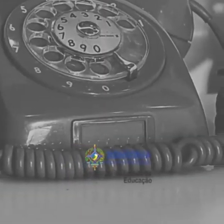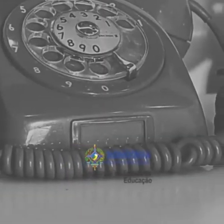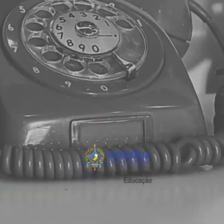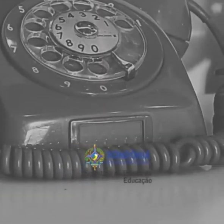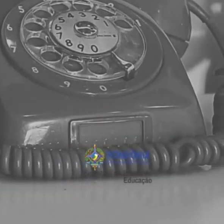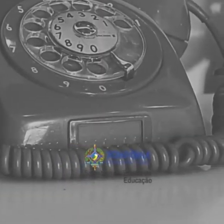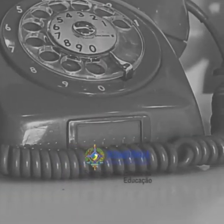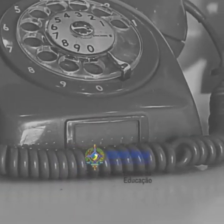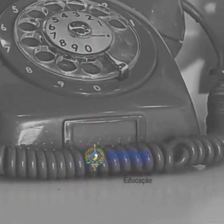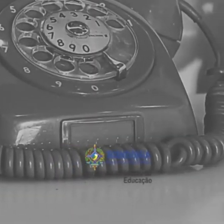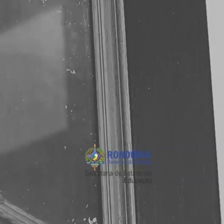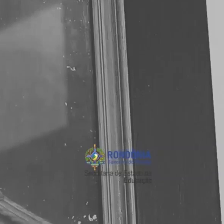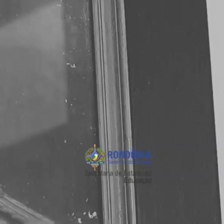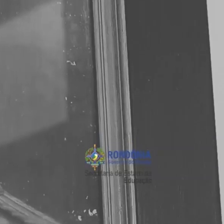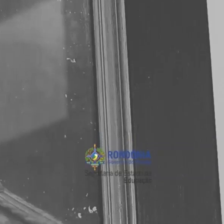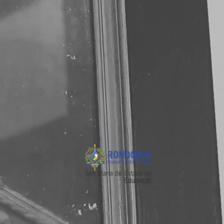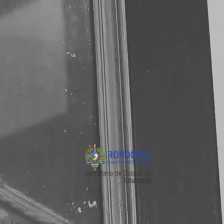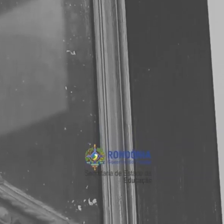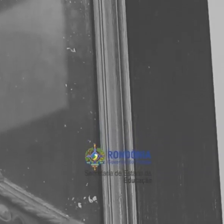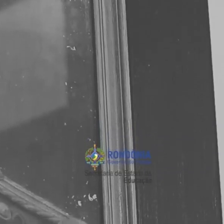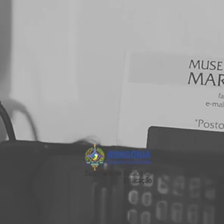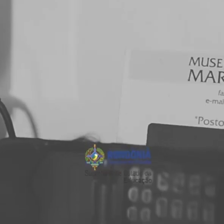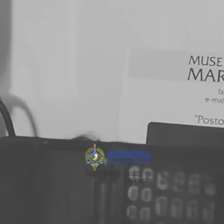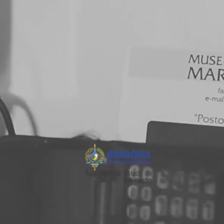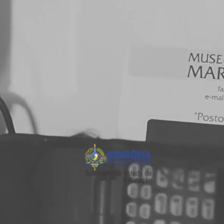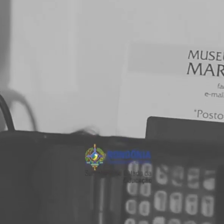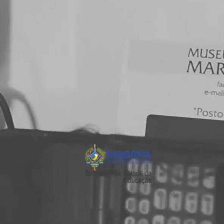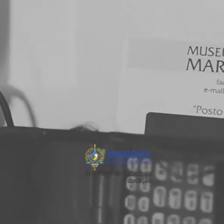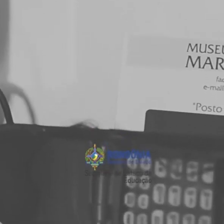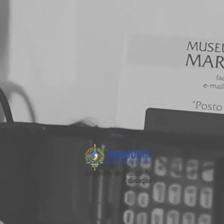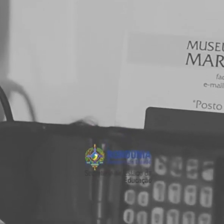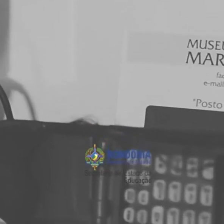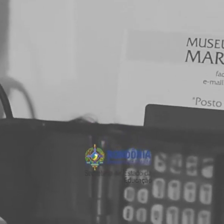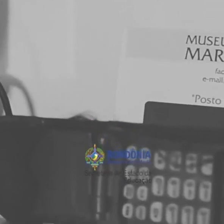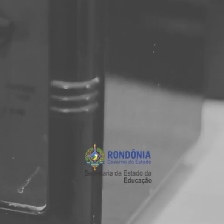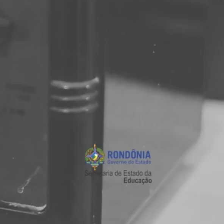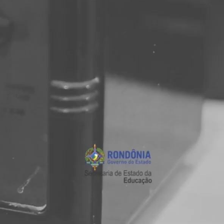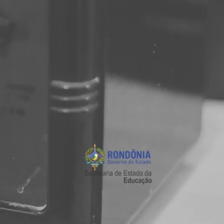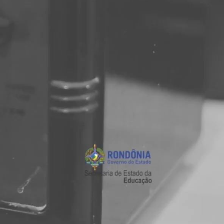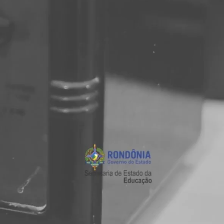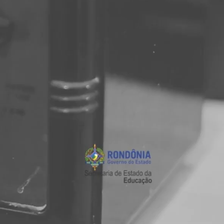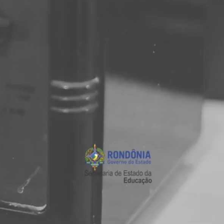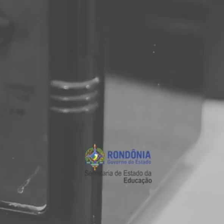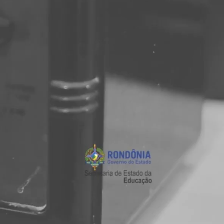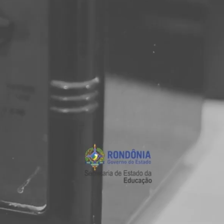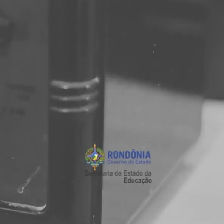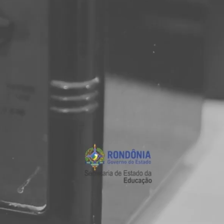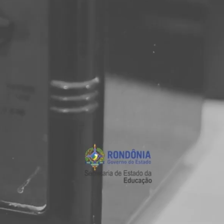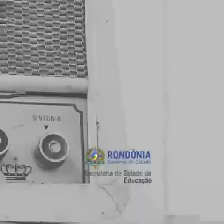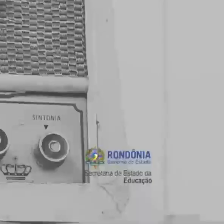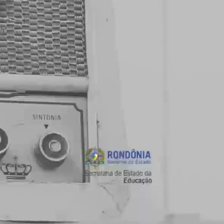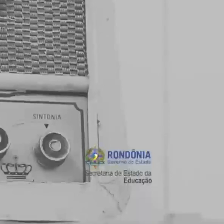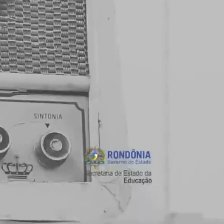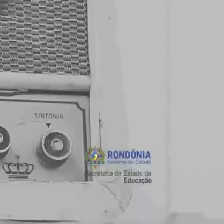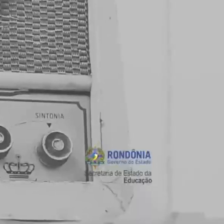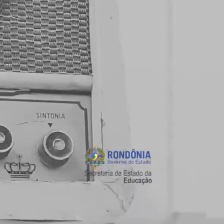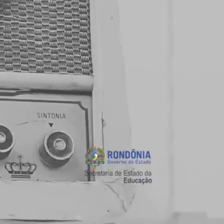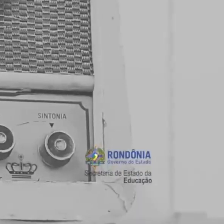comissão que ela iria fazer essa integração do centro-oeste brasileiro ao norte do